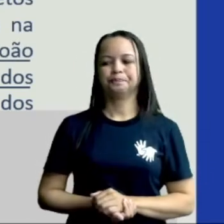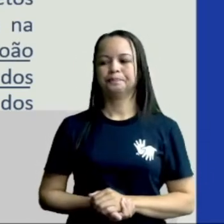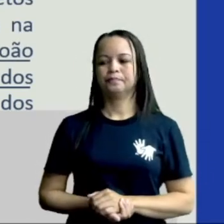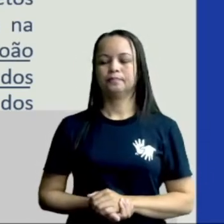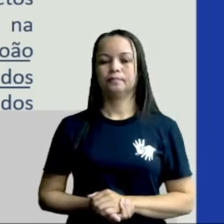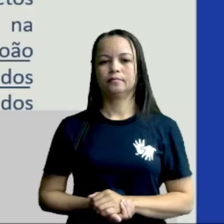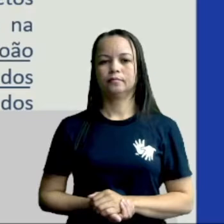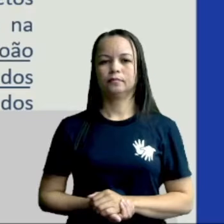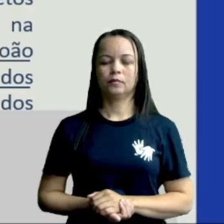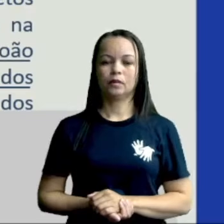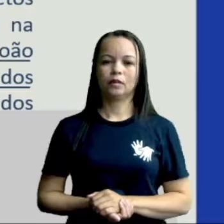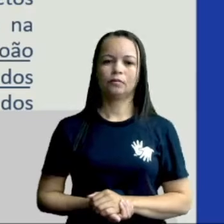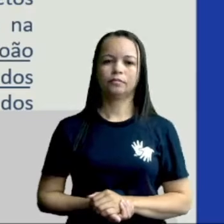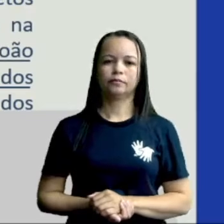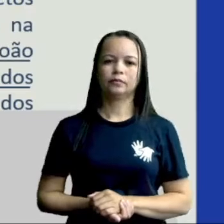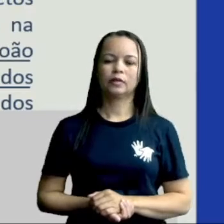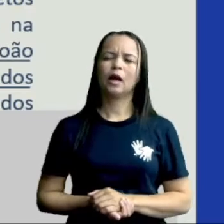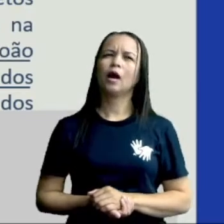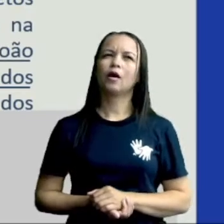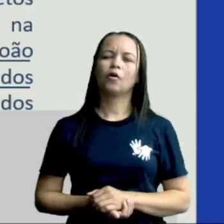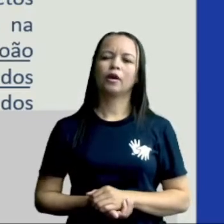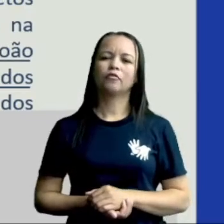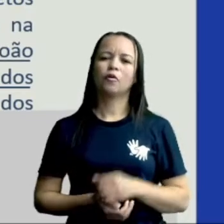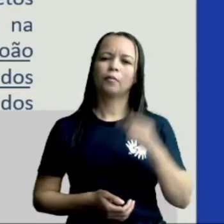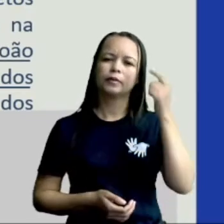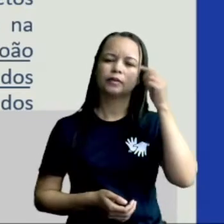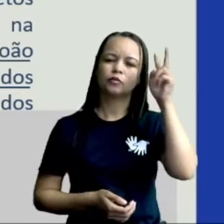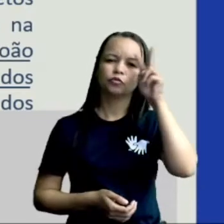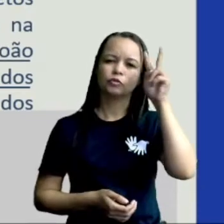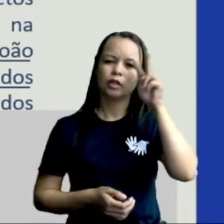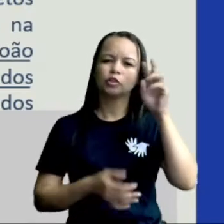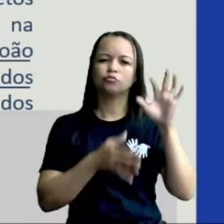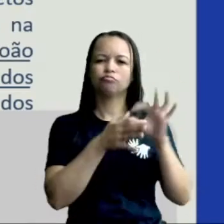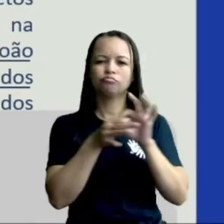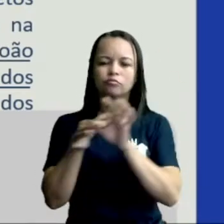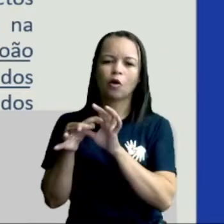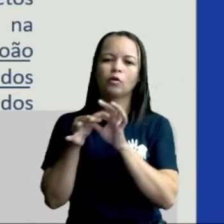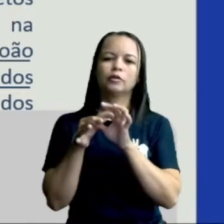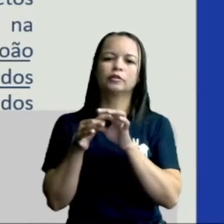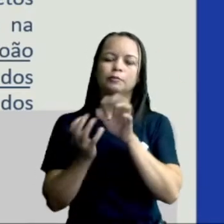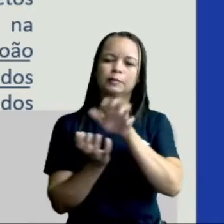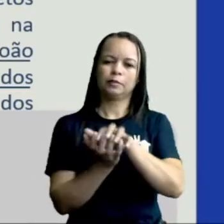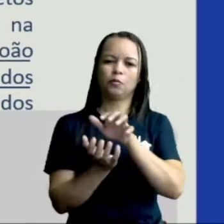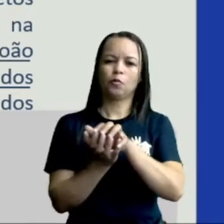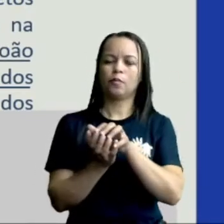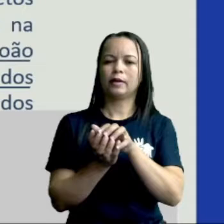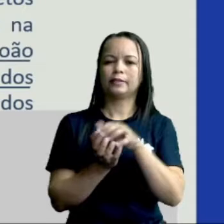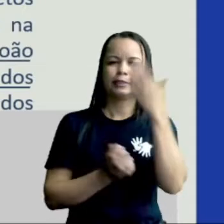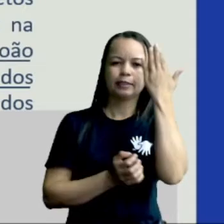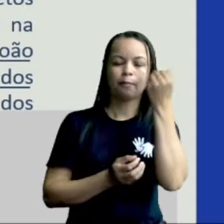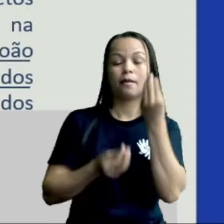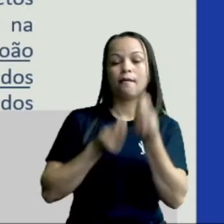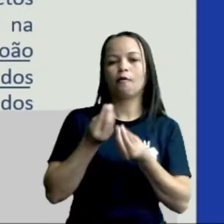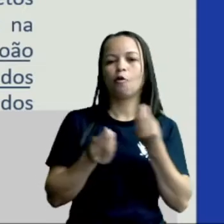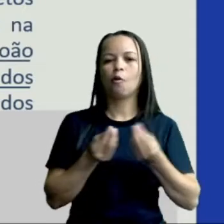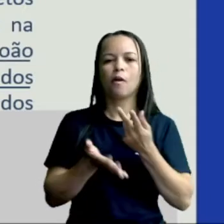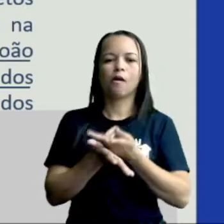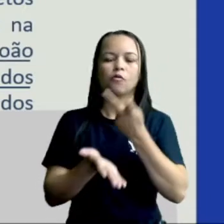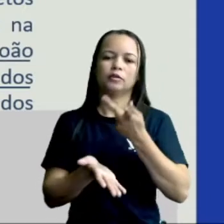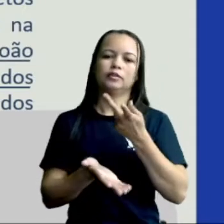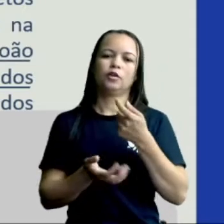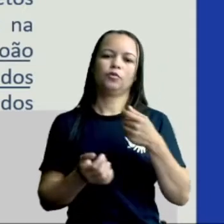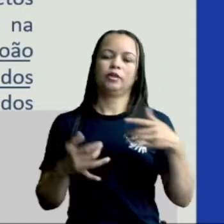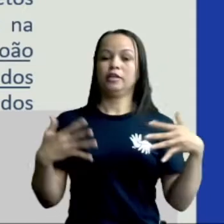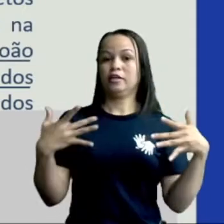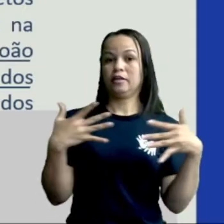Aí vejam só, vamos dar uma passeada pelo contexto histórico de Pernambuco para a gente saber como foi que aconteceu isso, né? Que Vitória